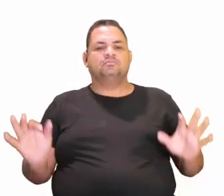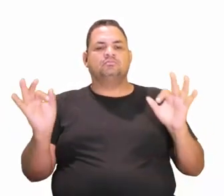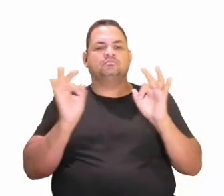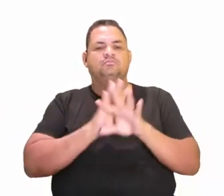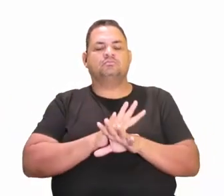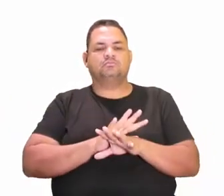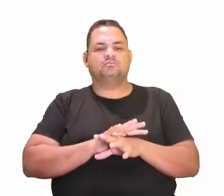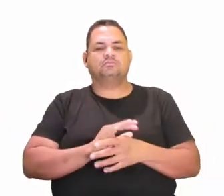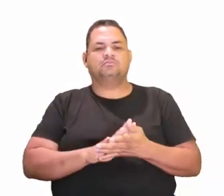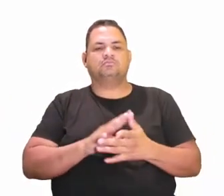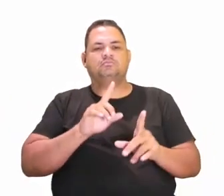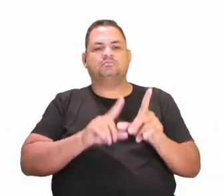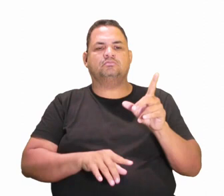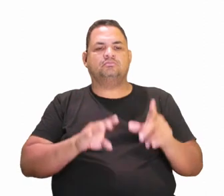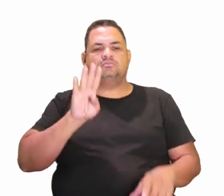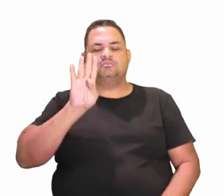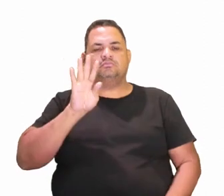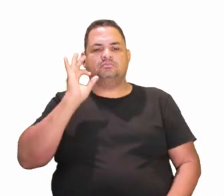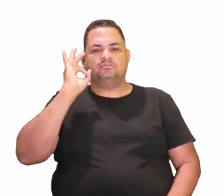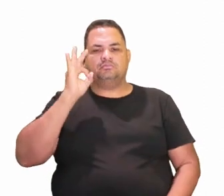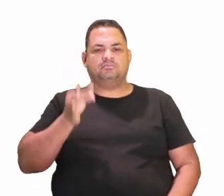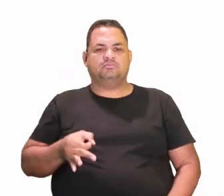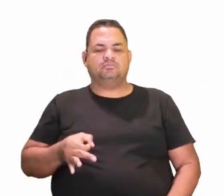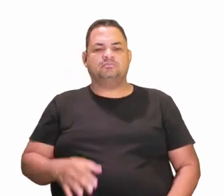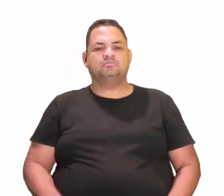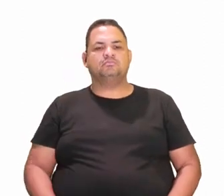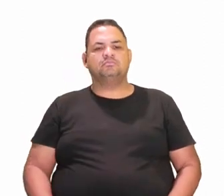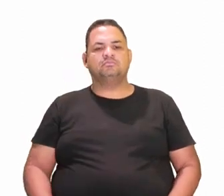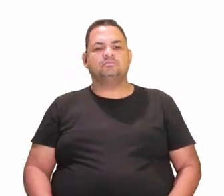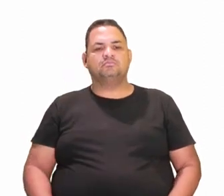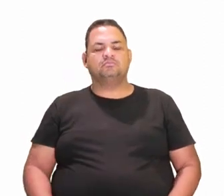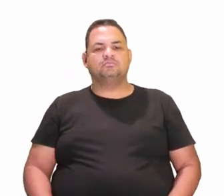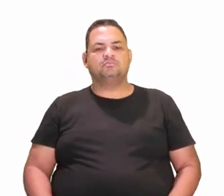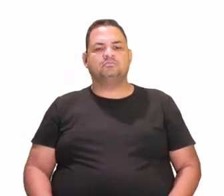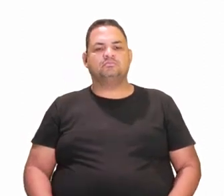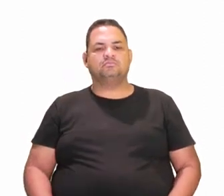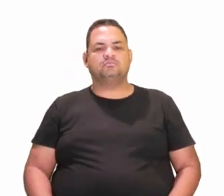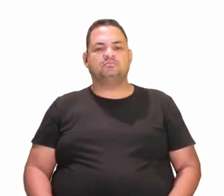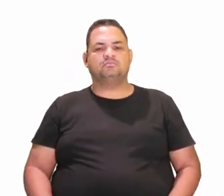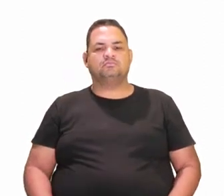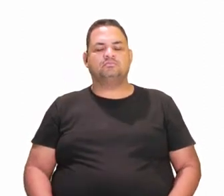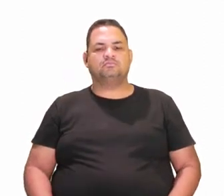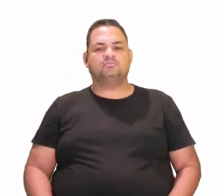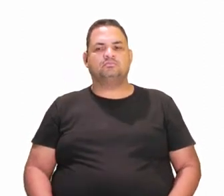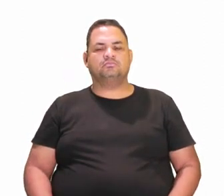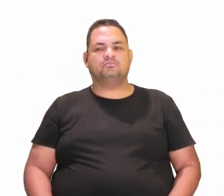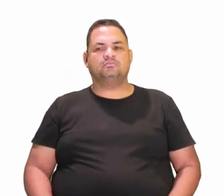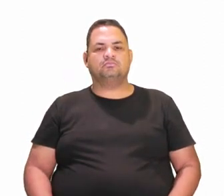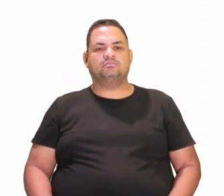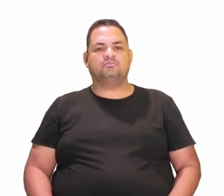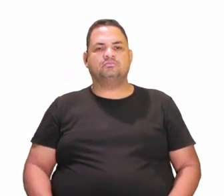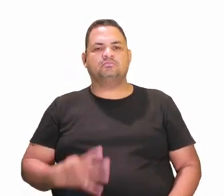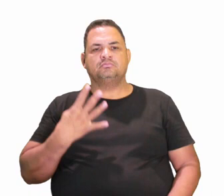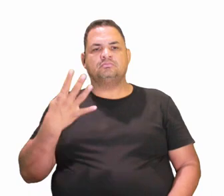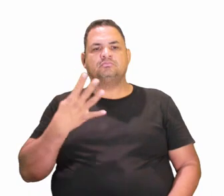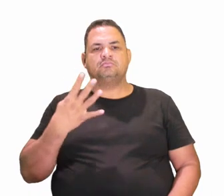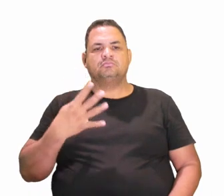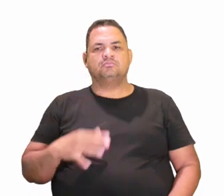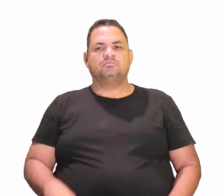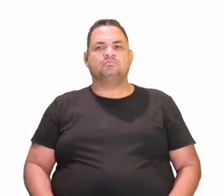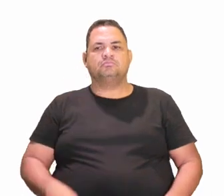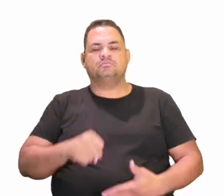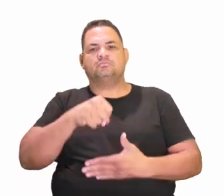letra B é a correta. It starts in December. Muito bem? E na 4, era